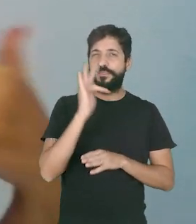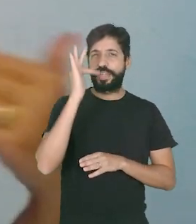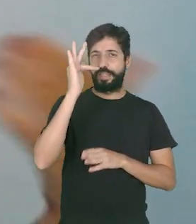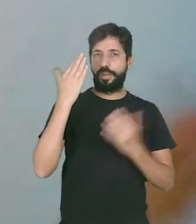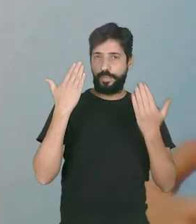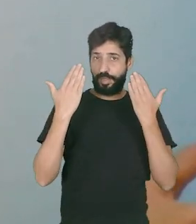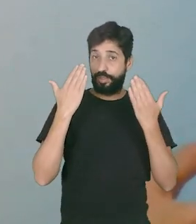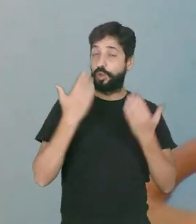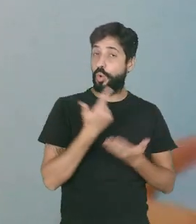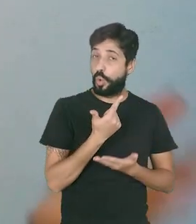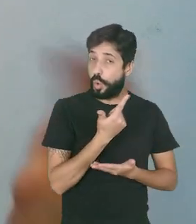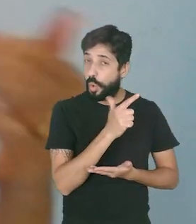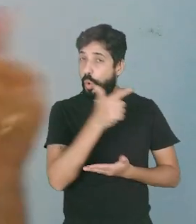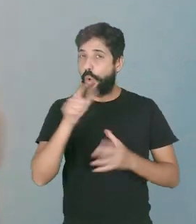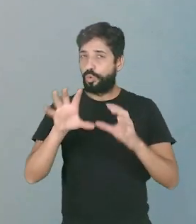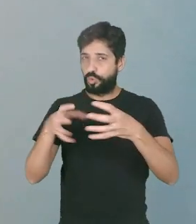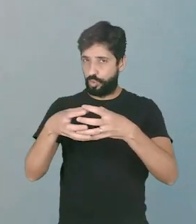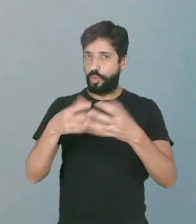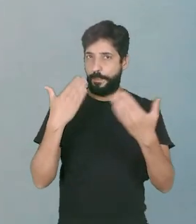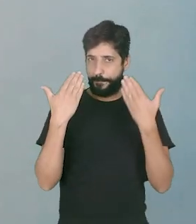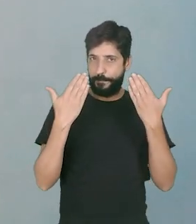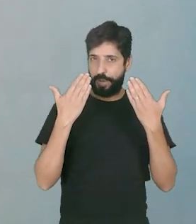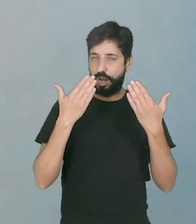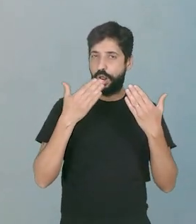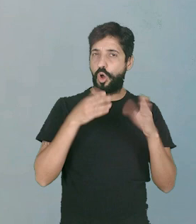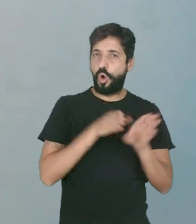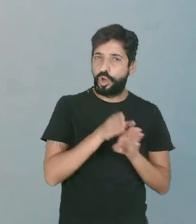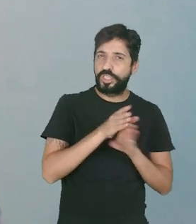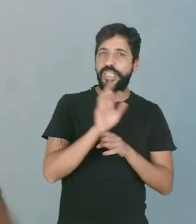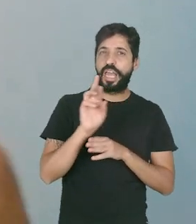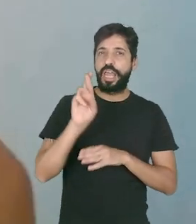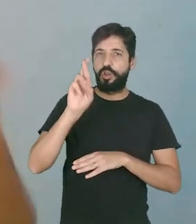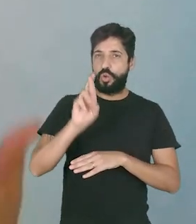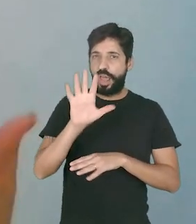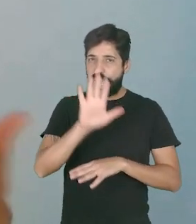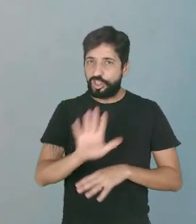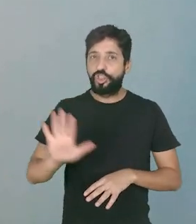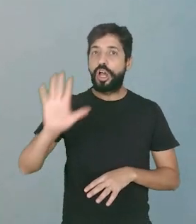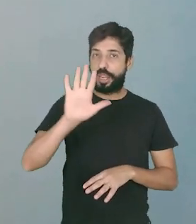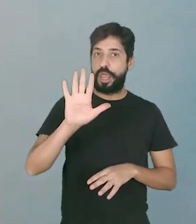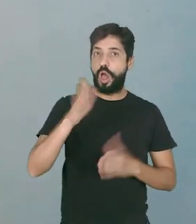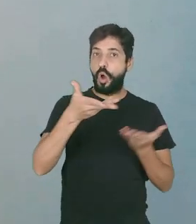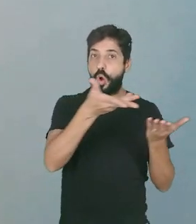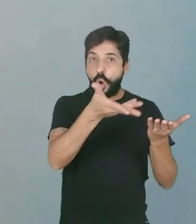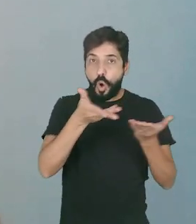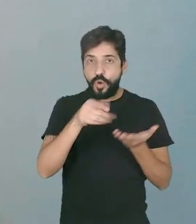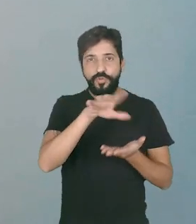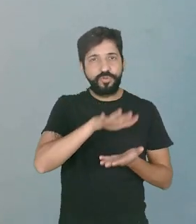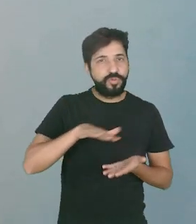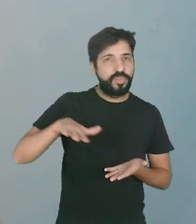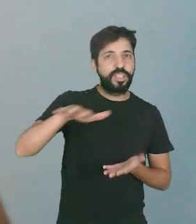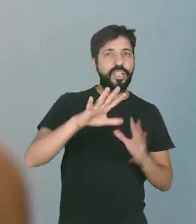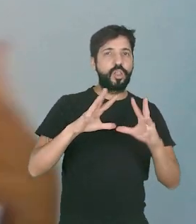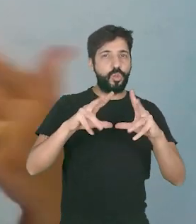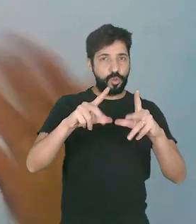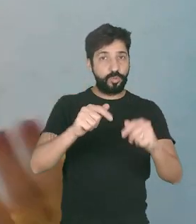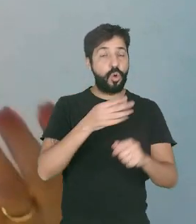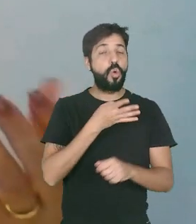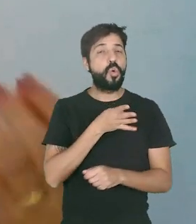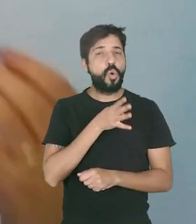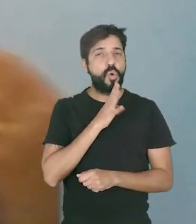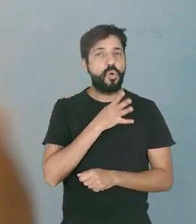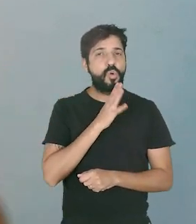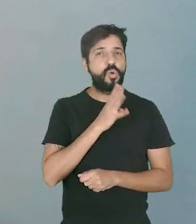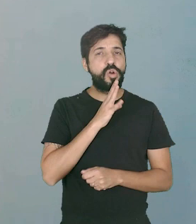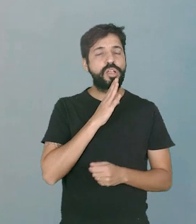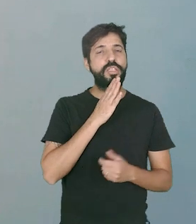demais entidades da psicologia e os conselhos regionais convida a todas e todos a conhecer